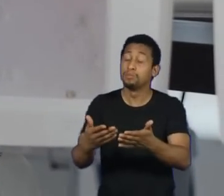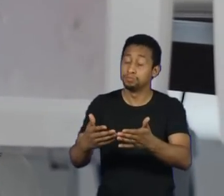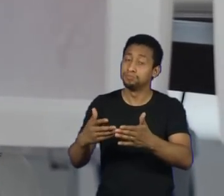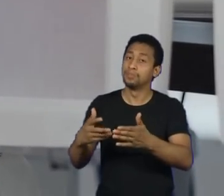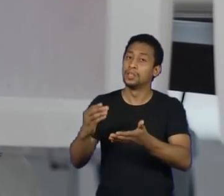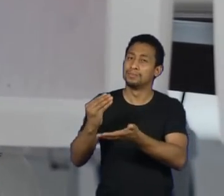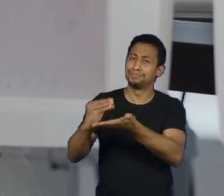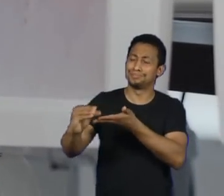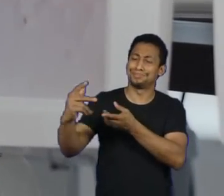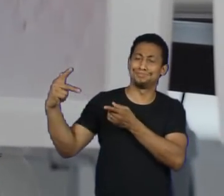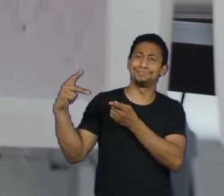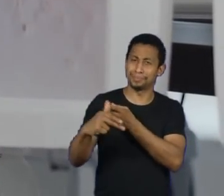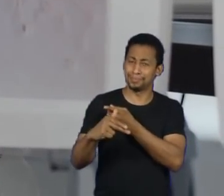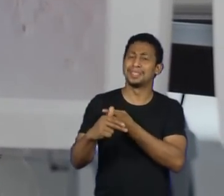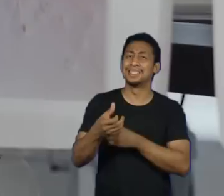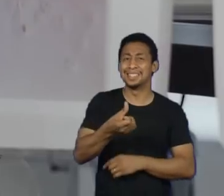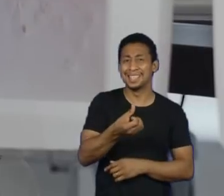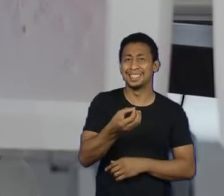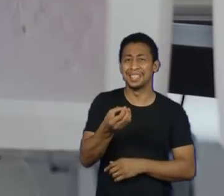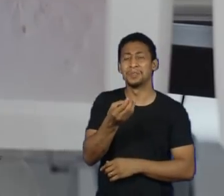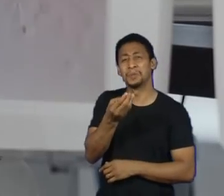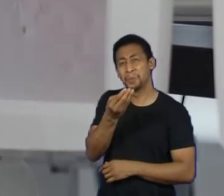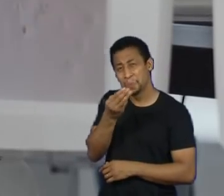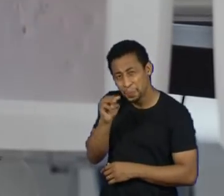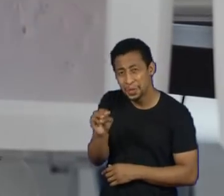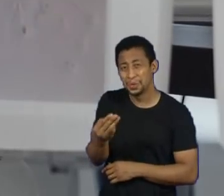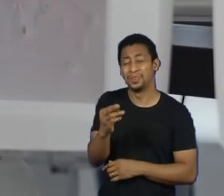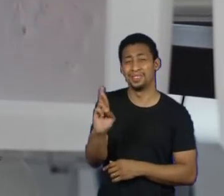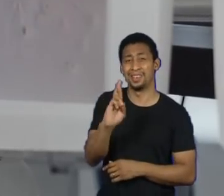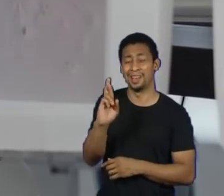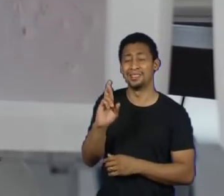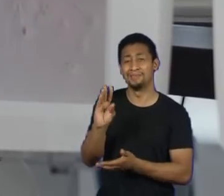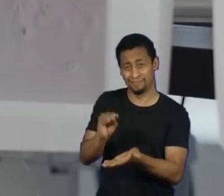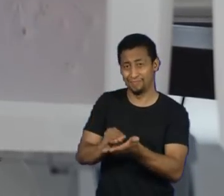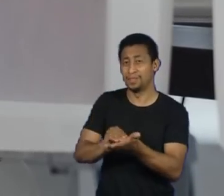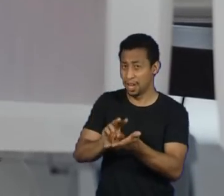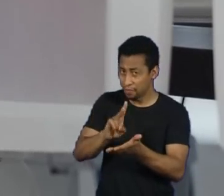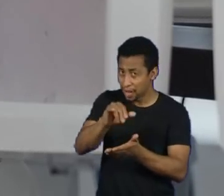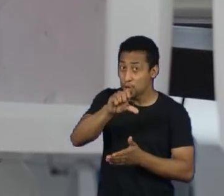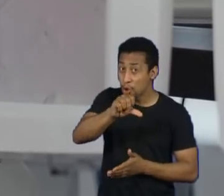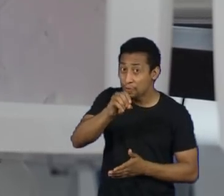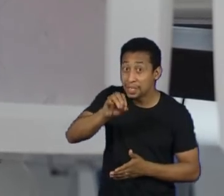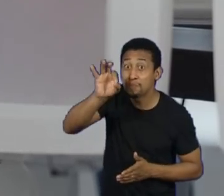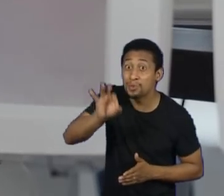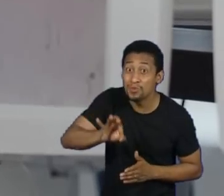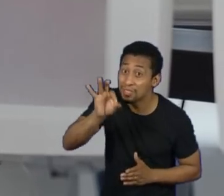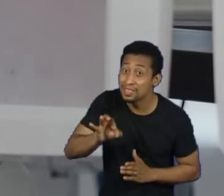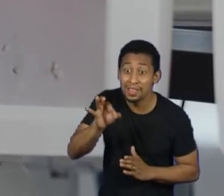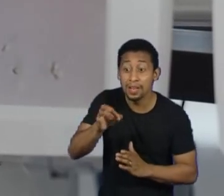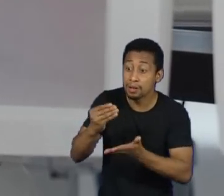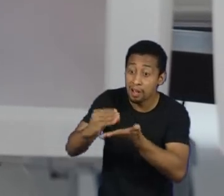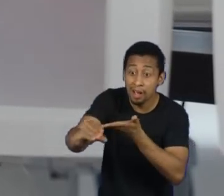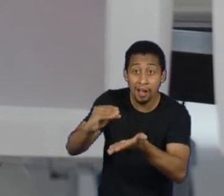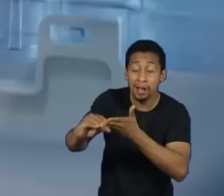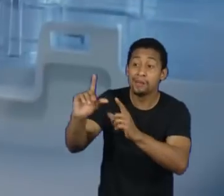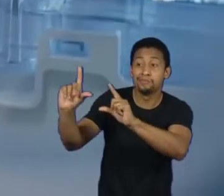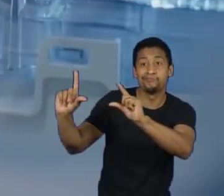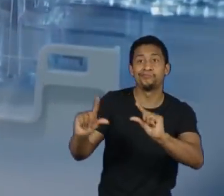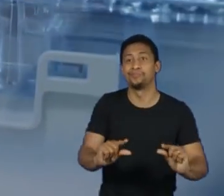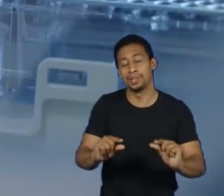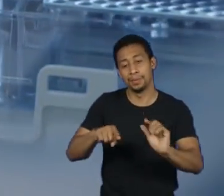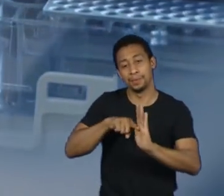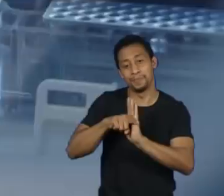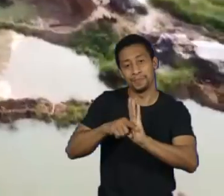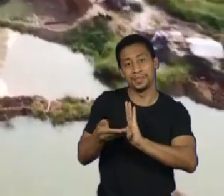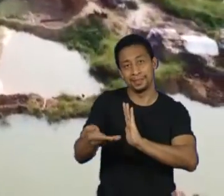corte drástico de 600 milhões de reais, 90% dos recursos destinados às